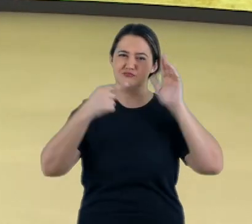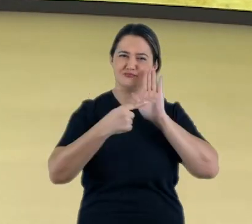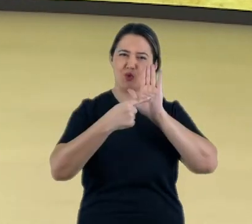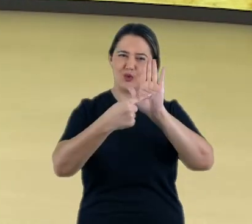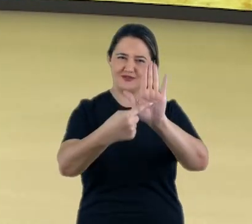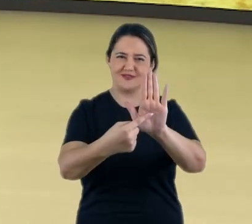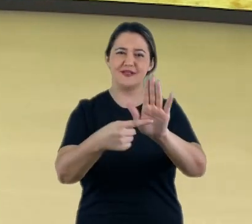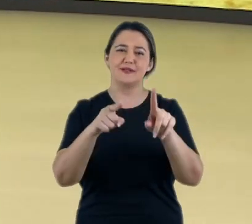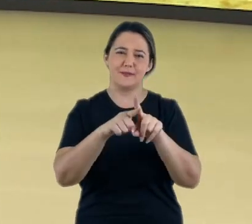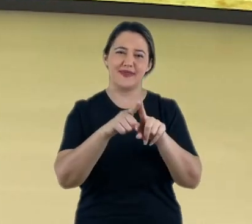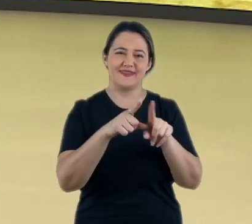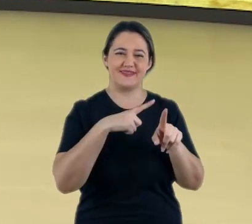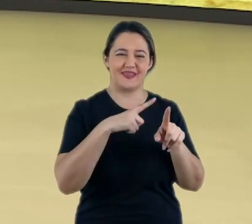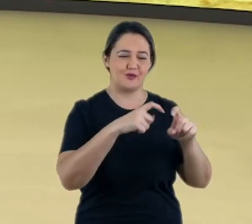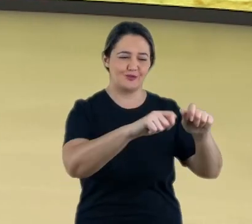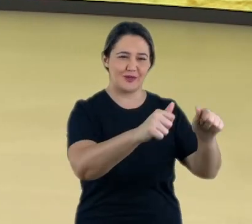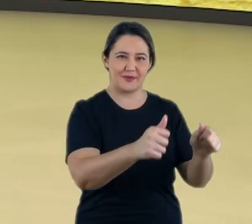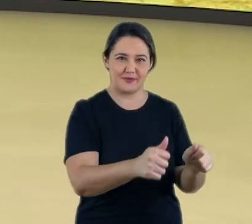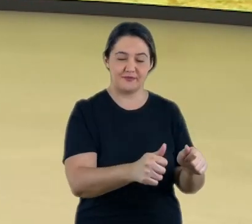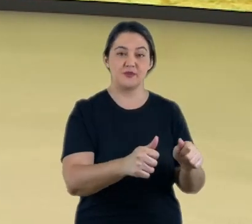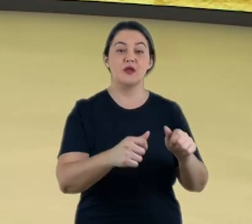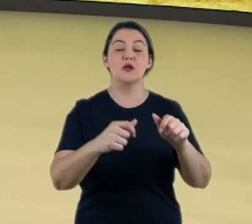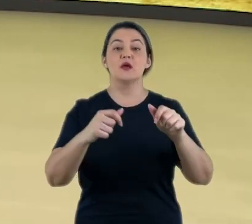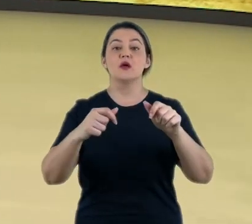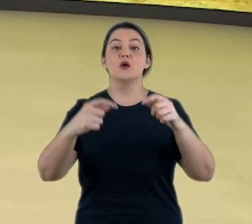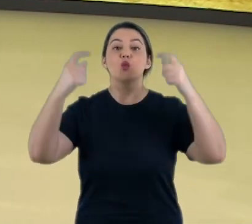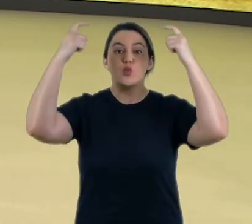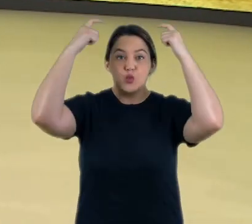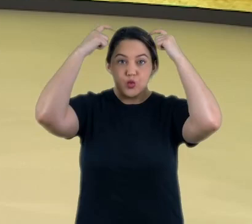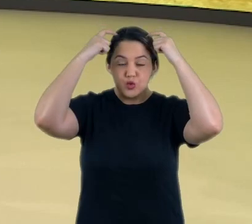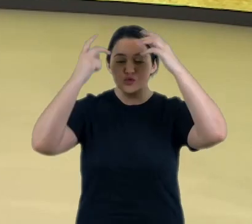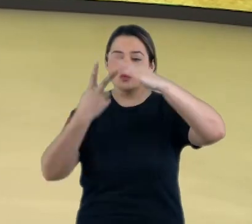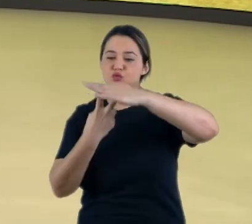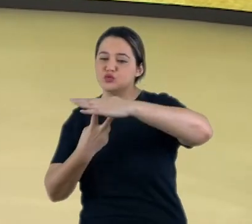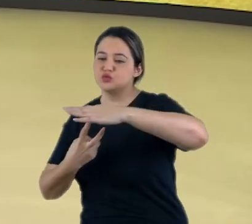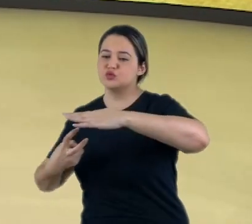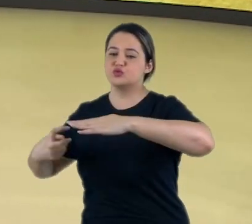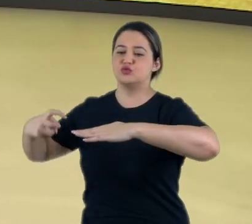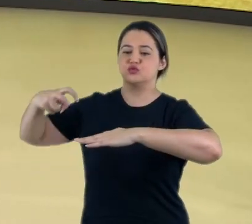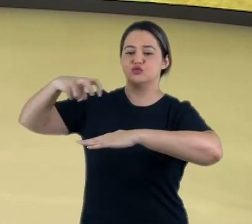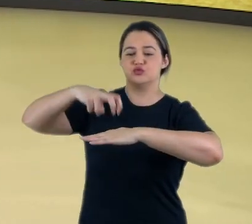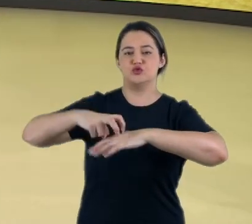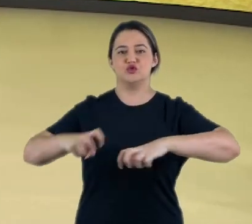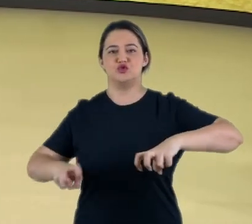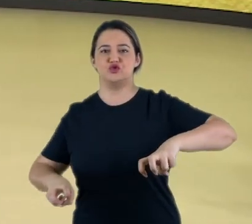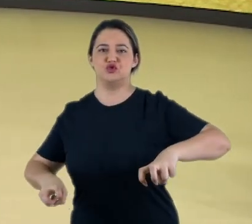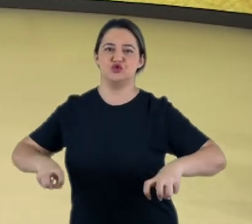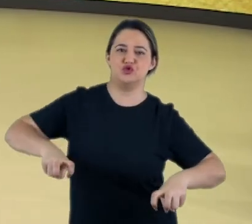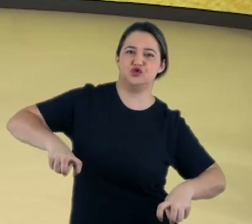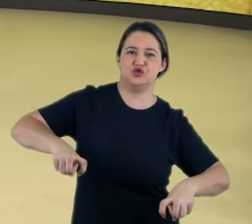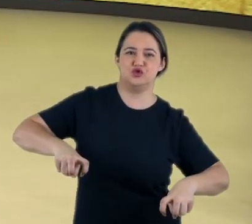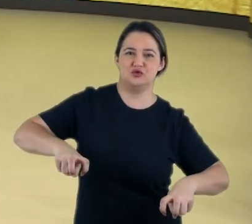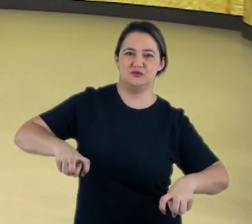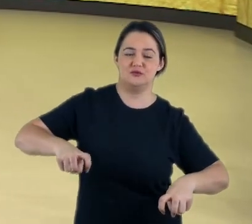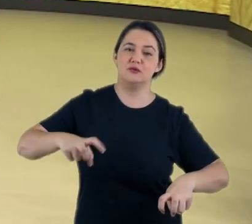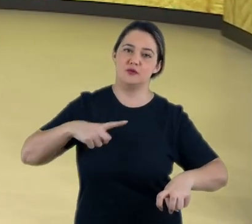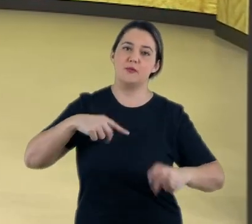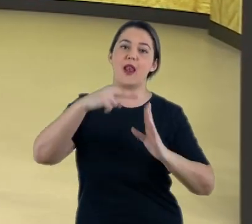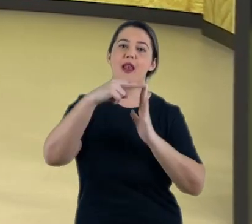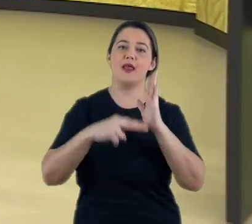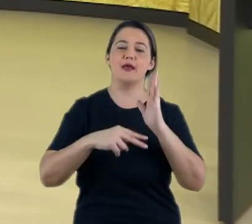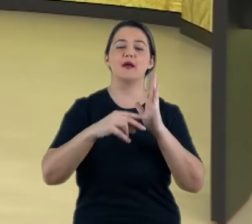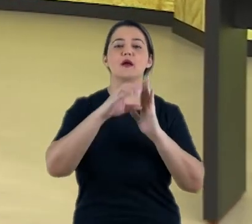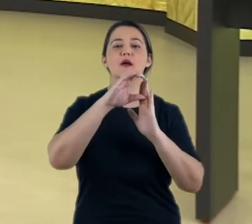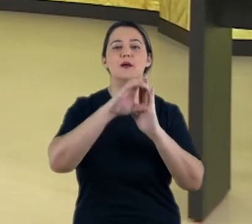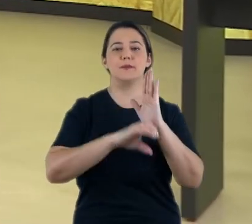mostrei no quadro e também ali na nossa estátua, ele é descrito como tendo se levantado sobre um dos seus lados. Você pode ler isso na sua